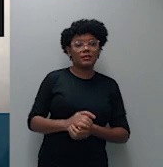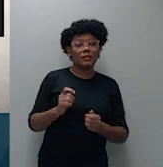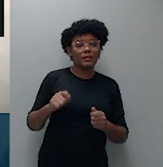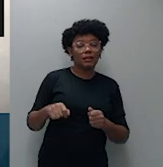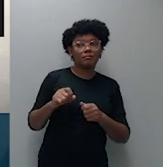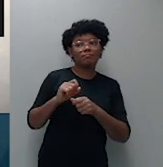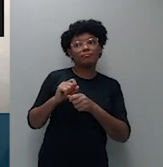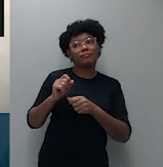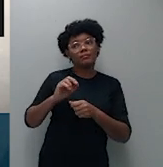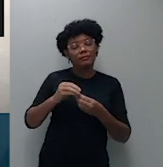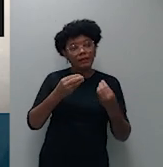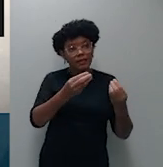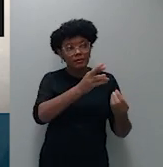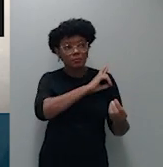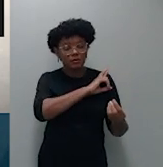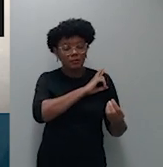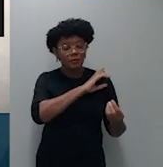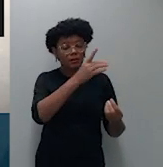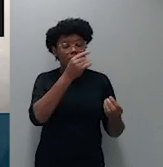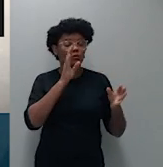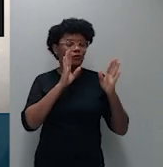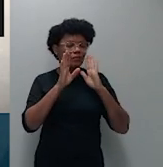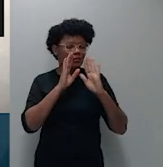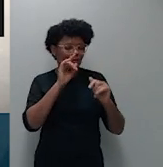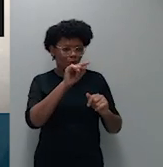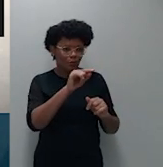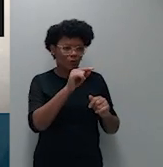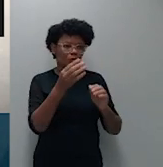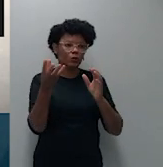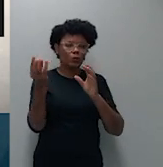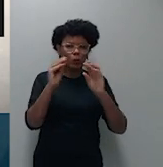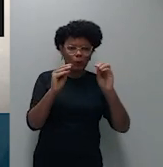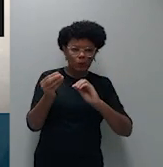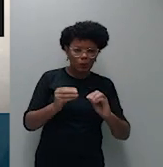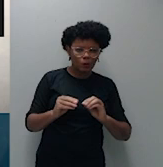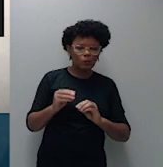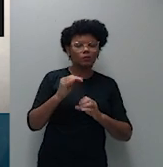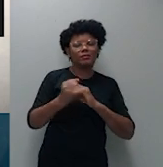do provedor de conteúdo de conexão internet